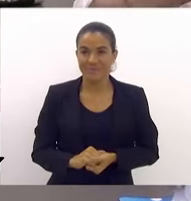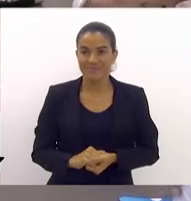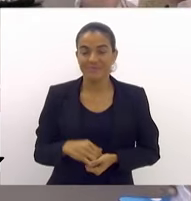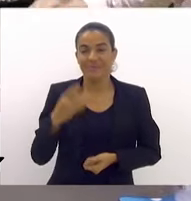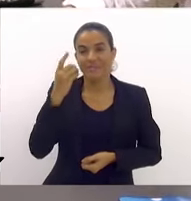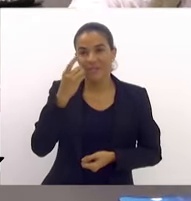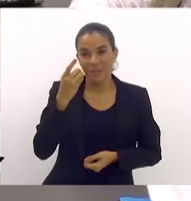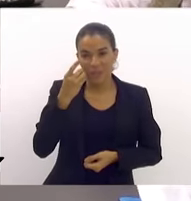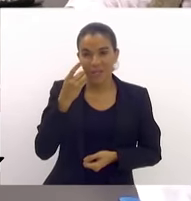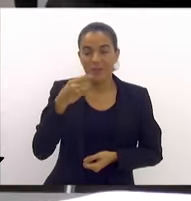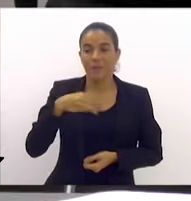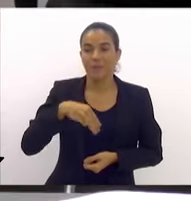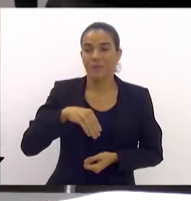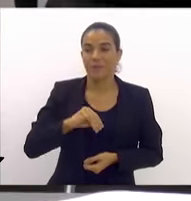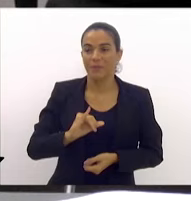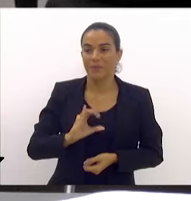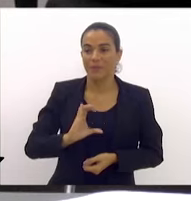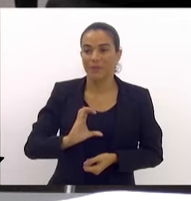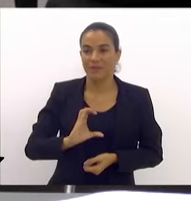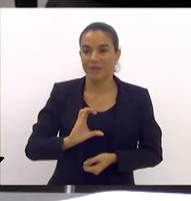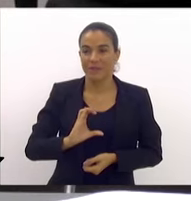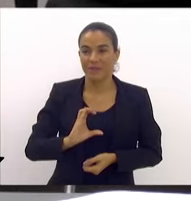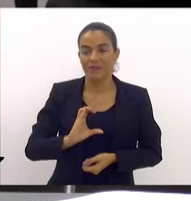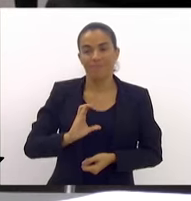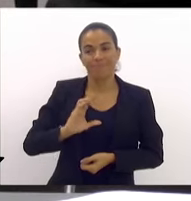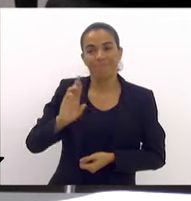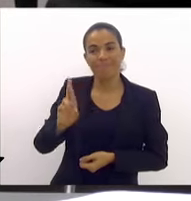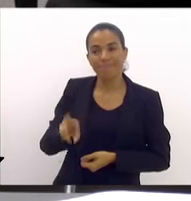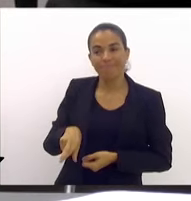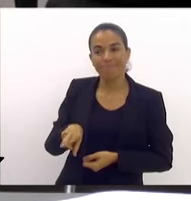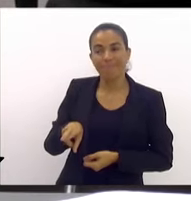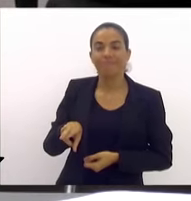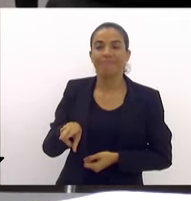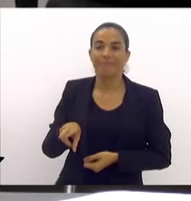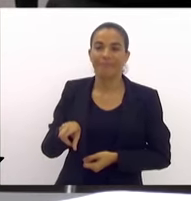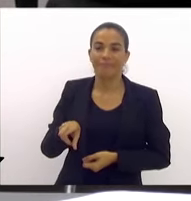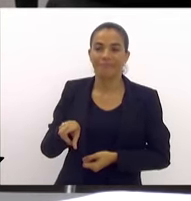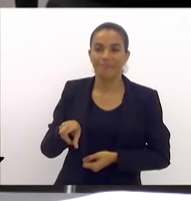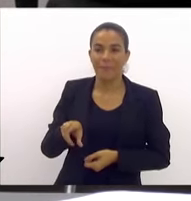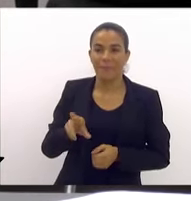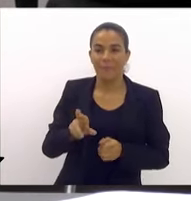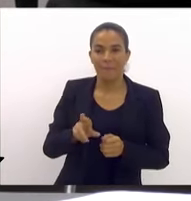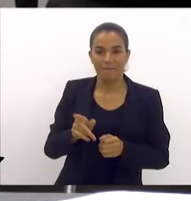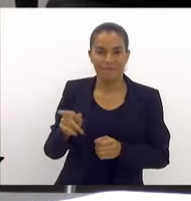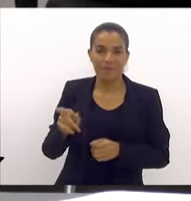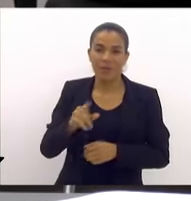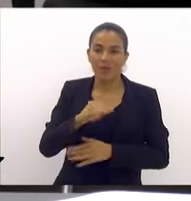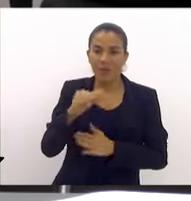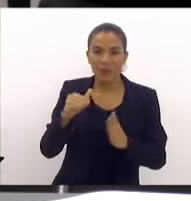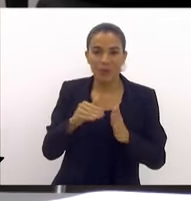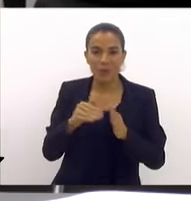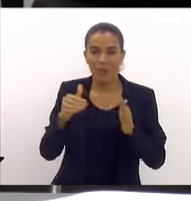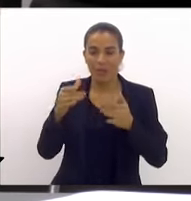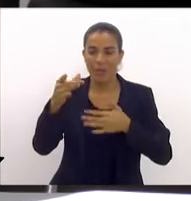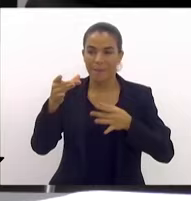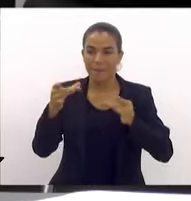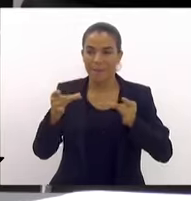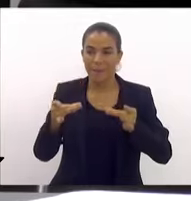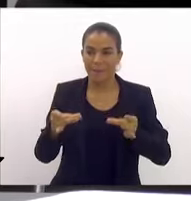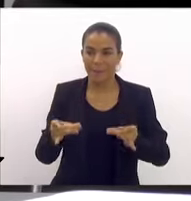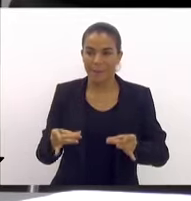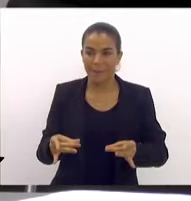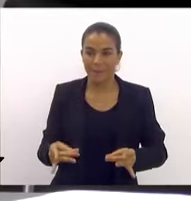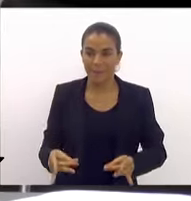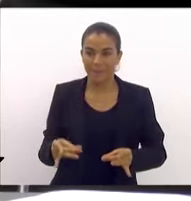Deputado Carlos Mink tem razão em grande parte das questões que ele coloca.